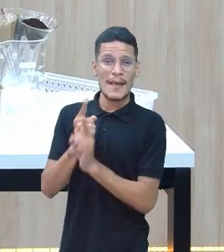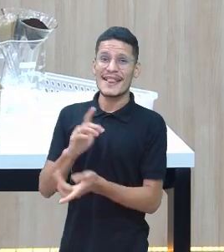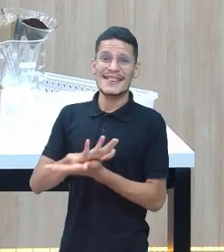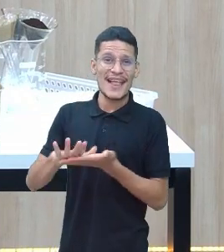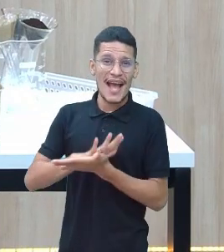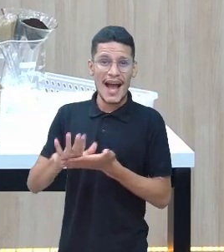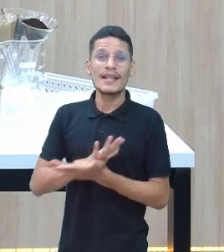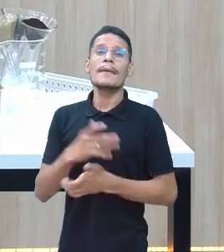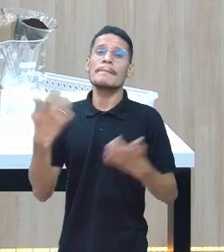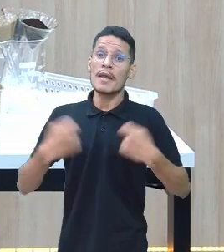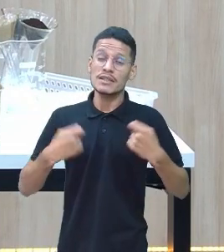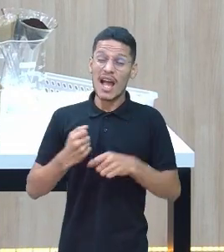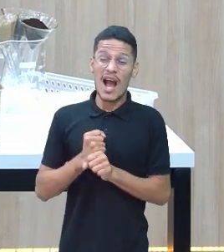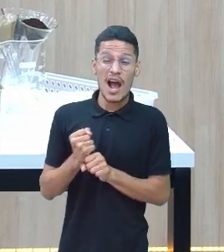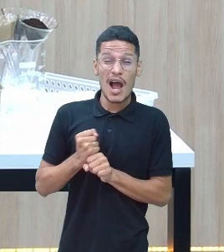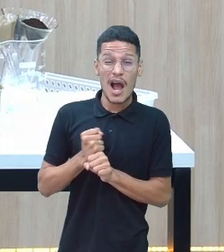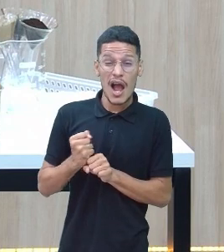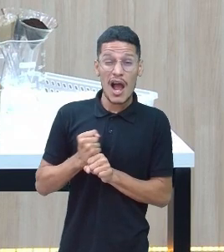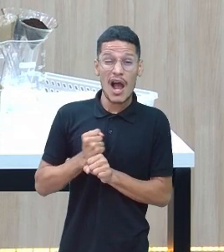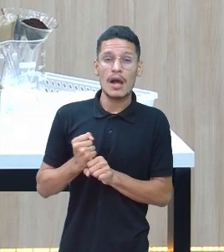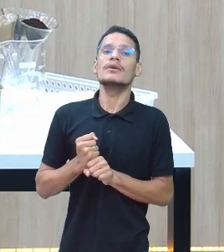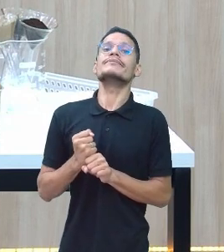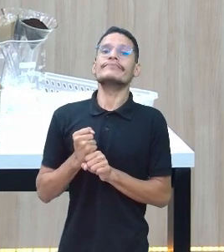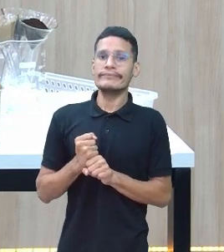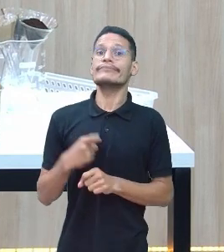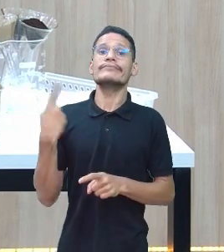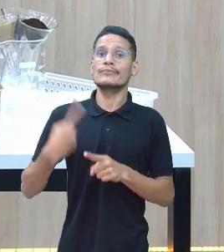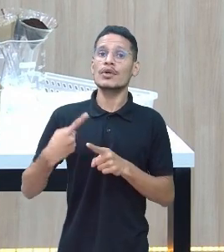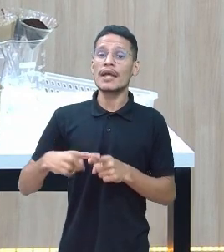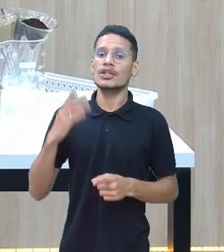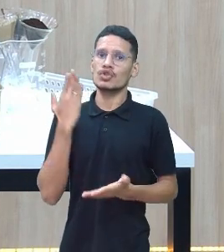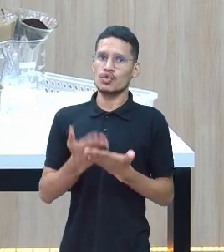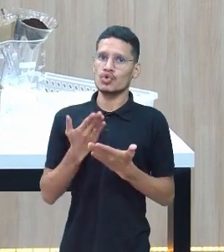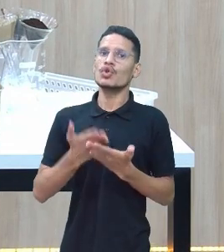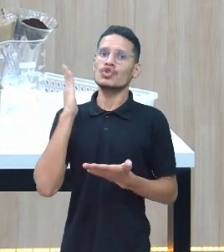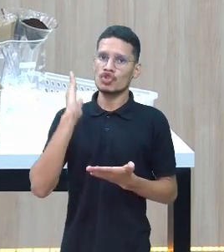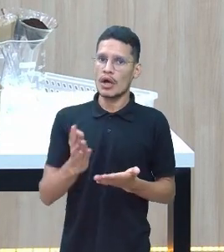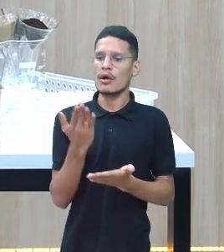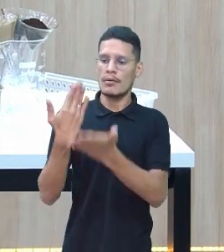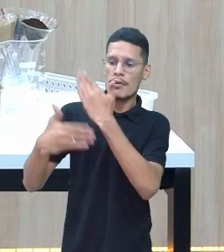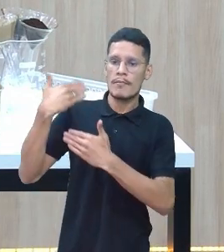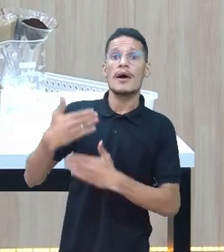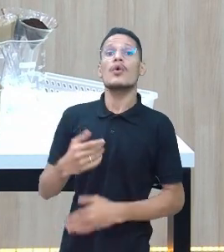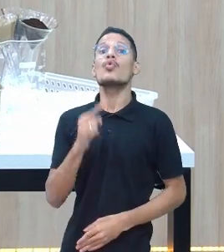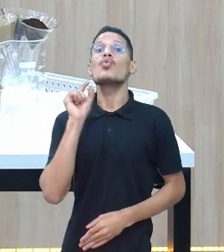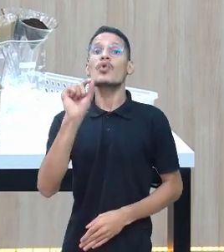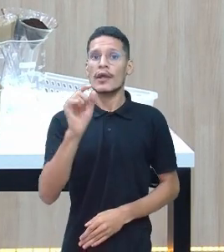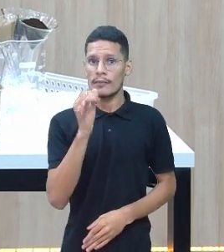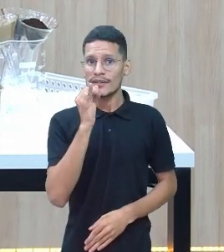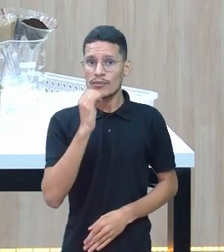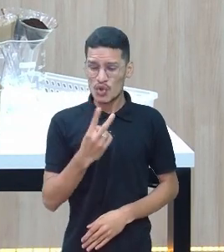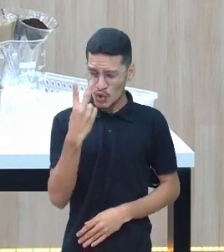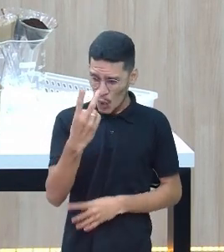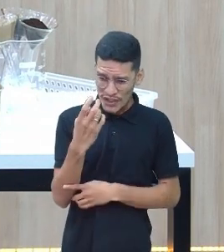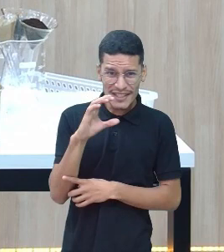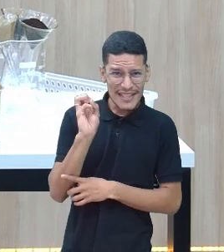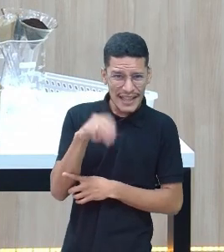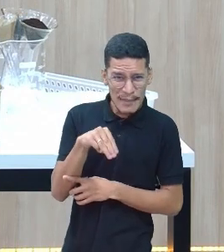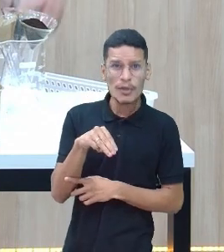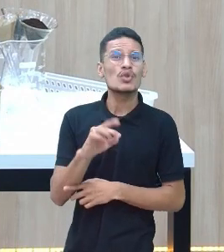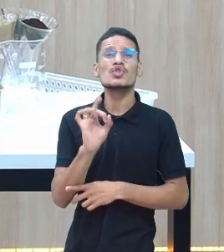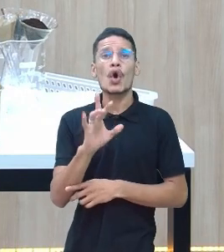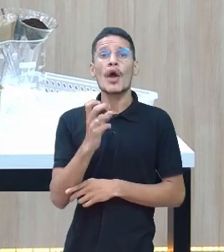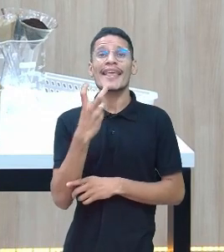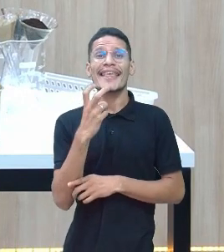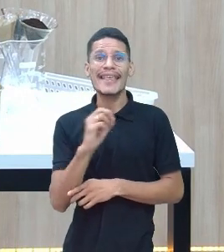aí muitos e muitos anos. Porque nós vimos na aula passada que apenas 2 centímetros a gente vai precisar aí de 500